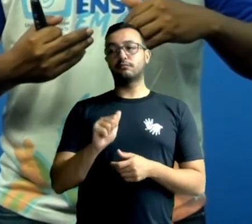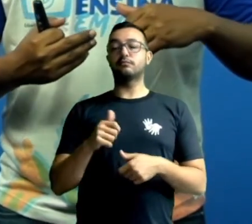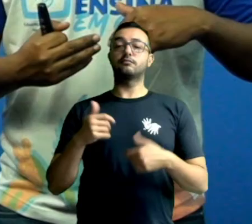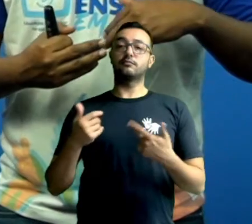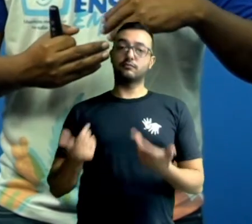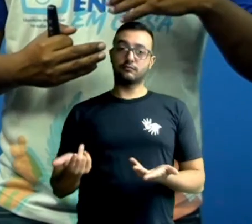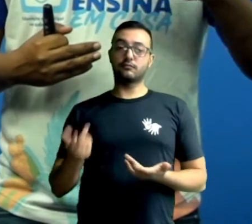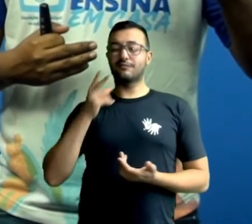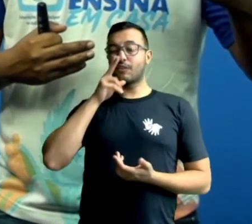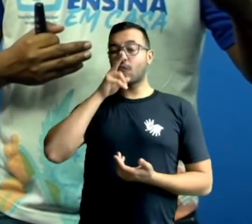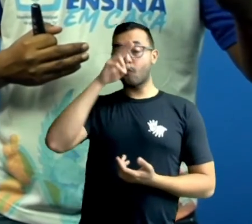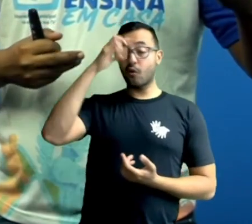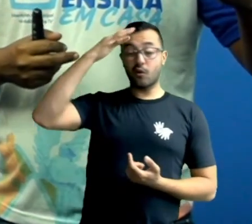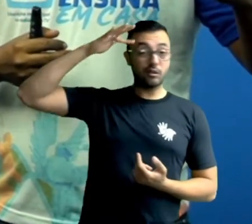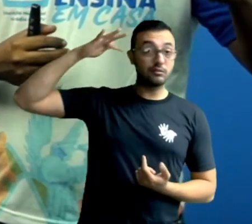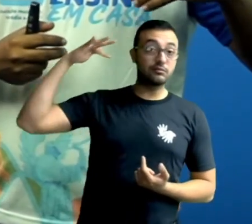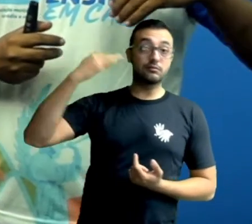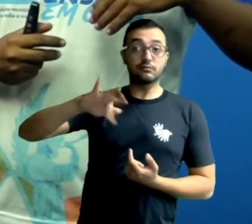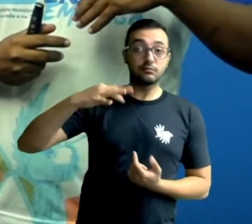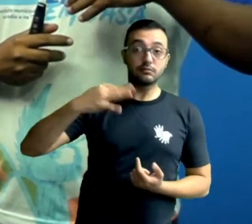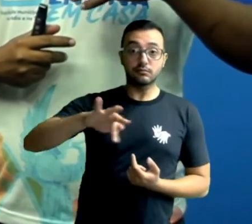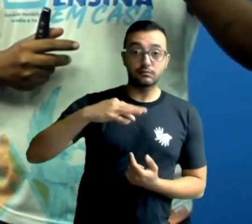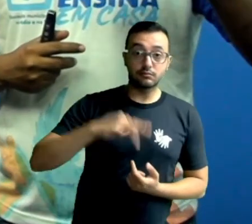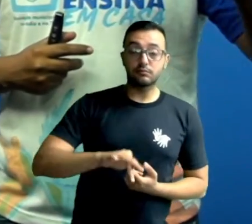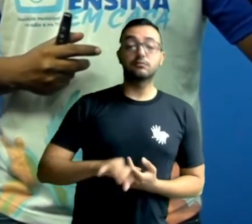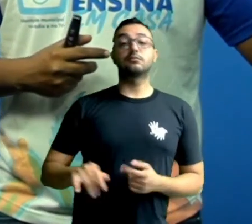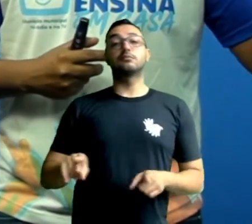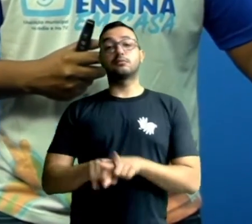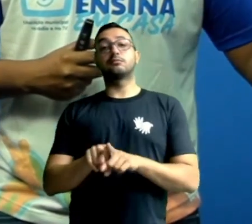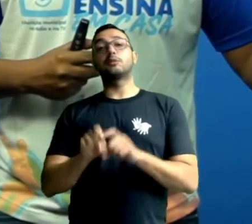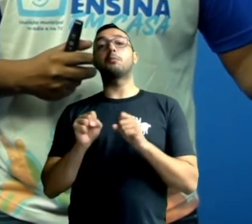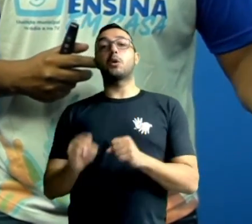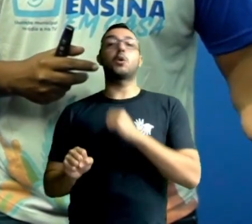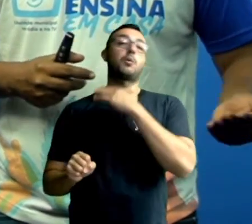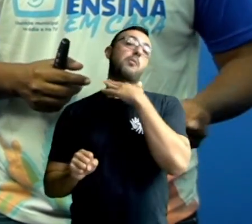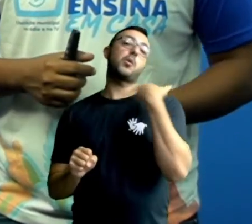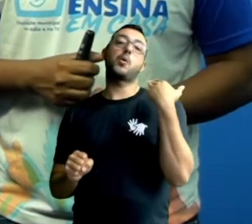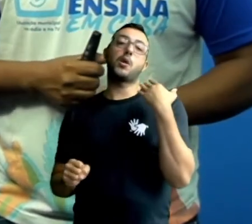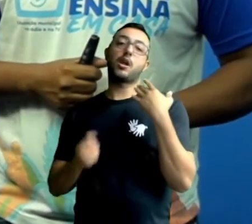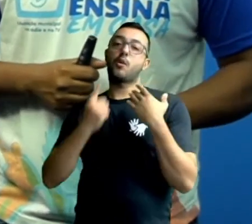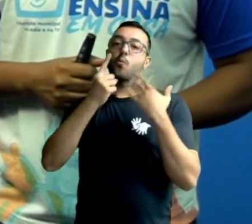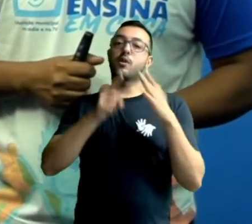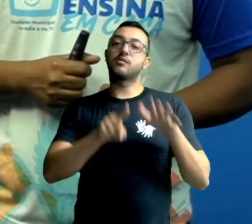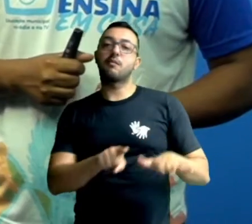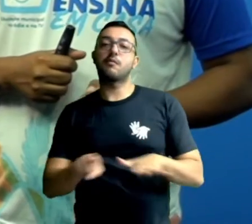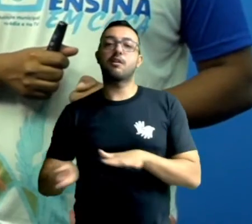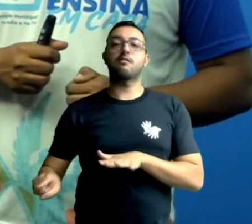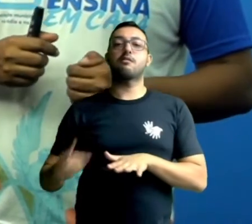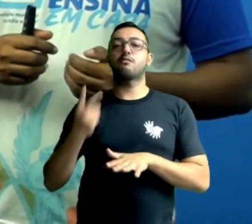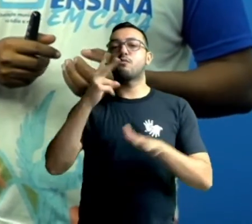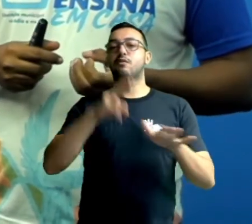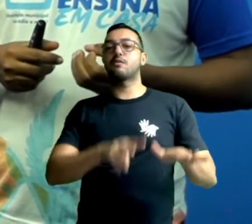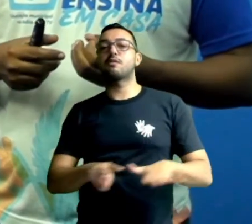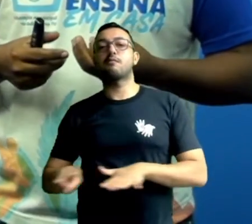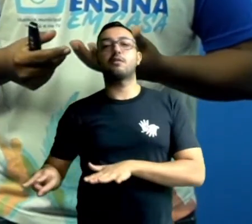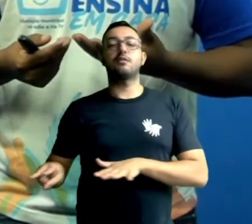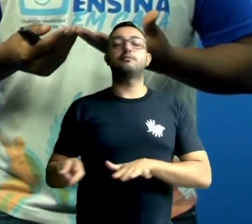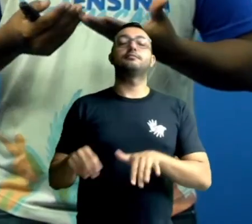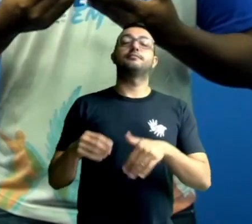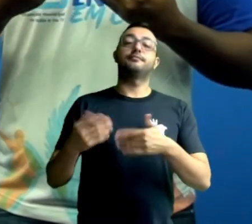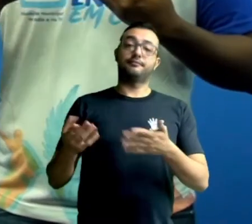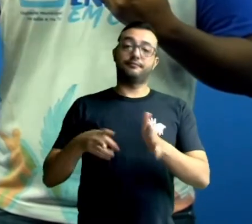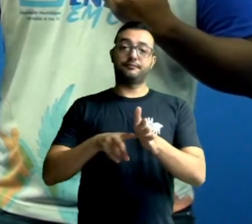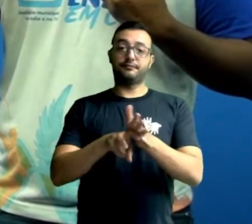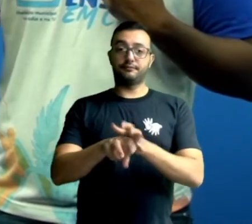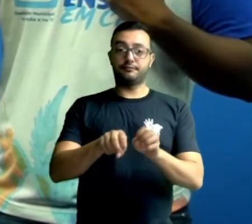causa fortes dores de cabeça e pode levar à morte em cerca de 1 a 2 semanas. O vírus ele se